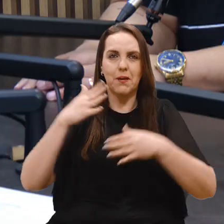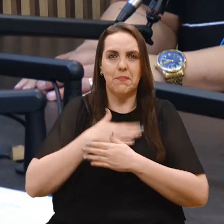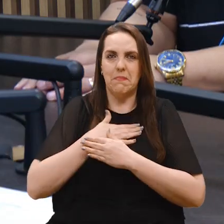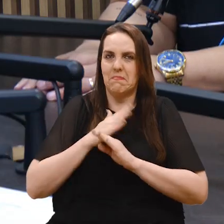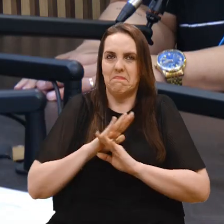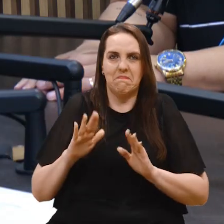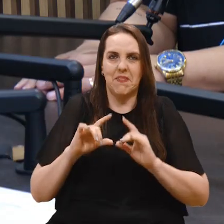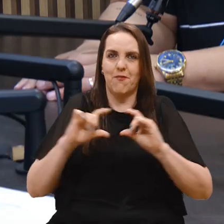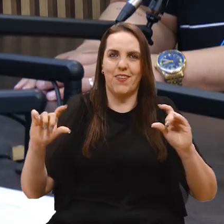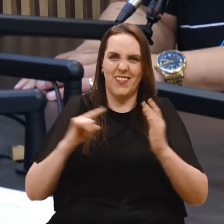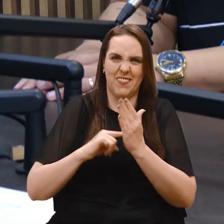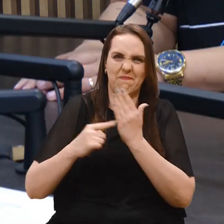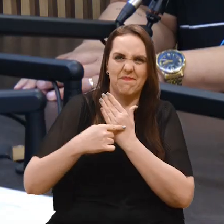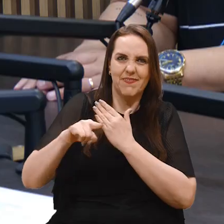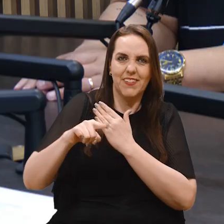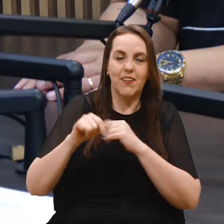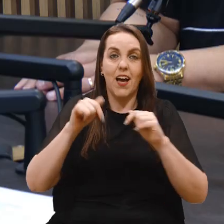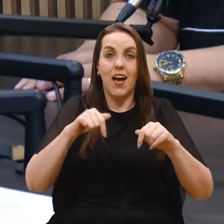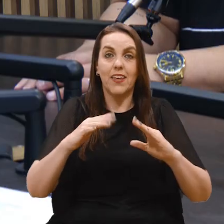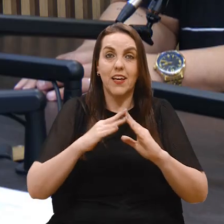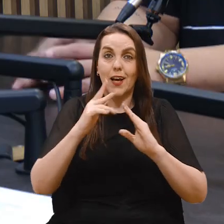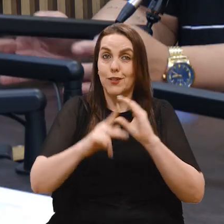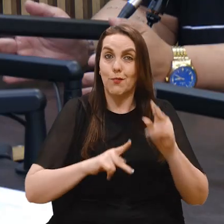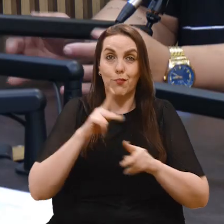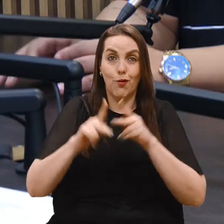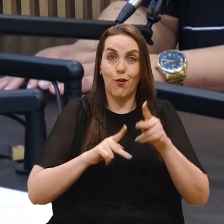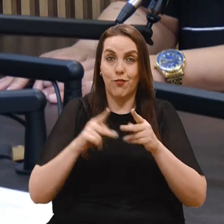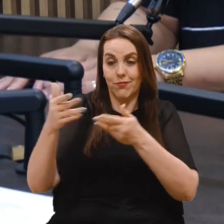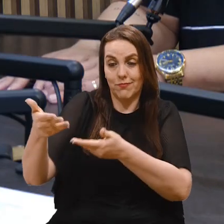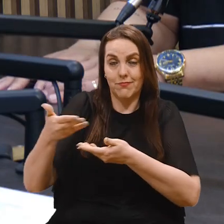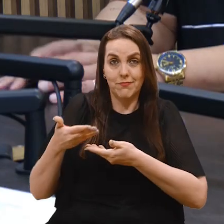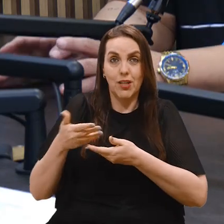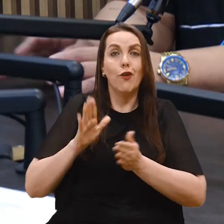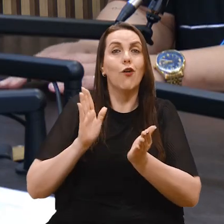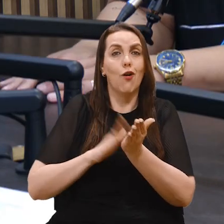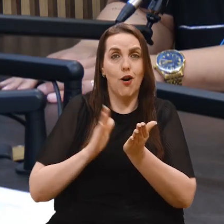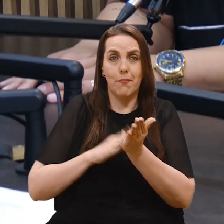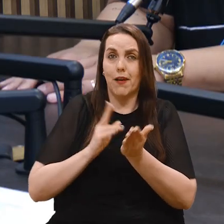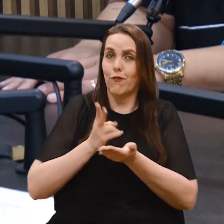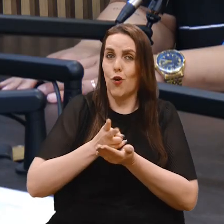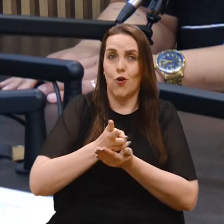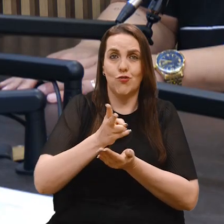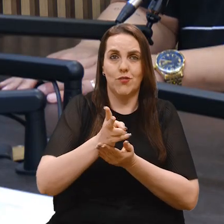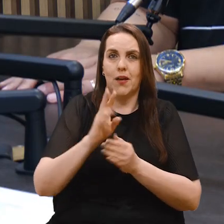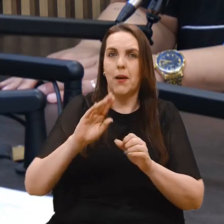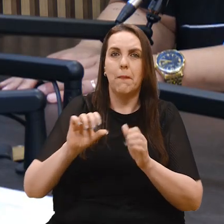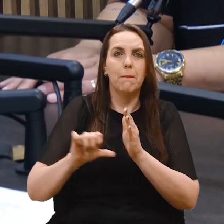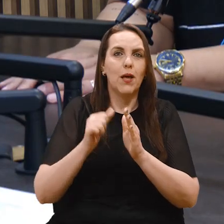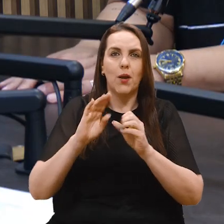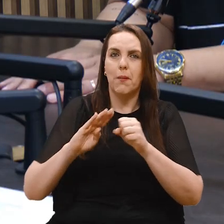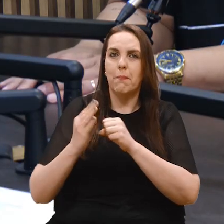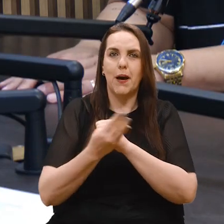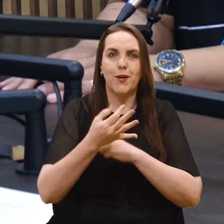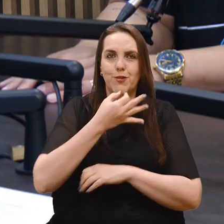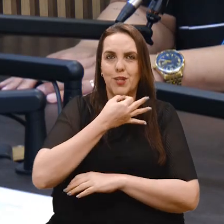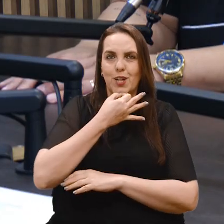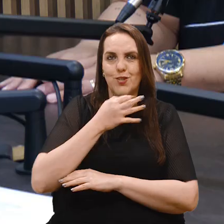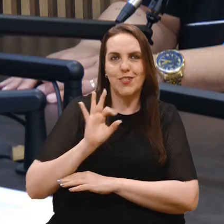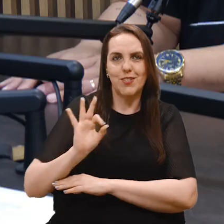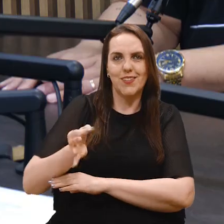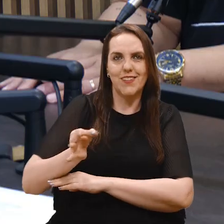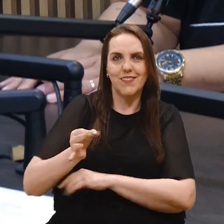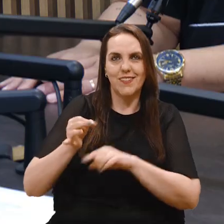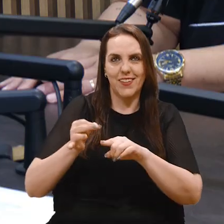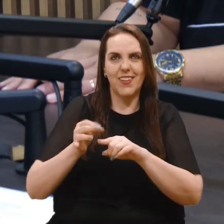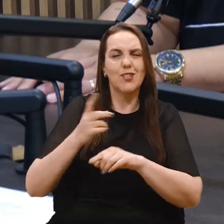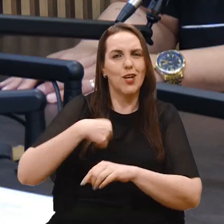povo. Então Exato. É aqui que eles vão receber o povo, e a gente vai continuar cobrando e dizer para o morador que vocês estão no melhor bairro de Caxias do Sul. Tenho certeza. E nós vamos